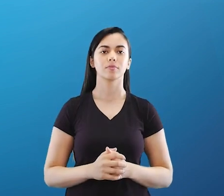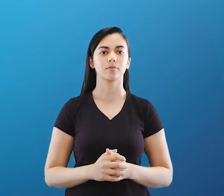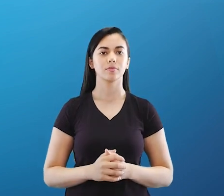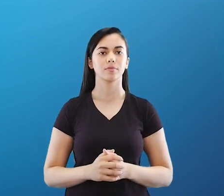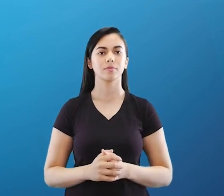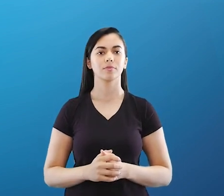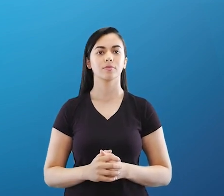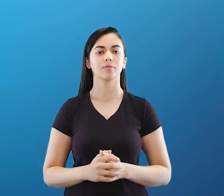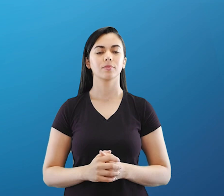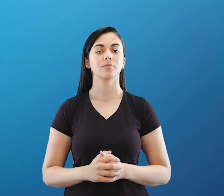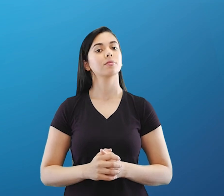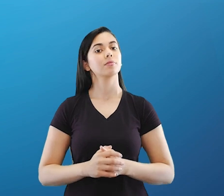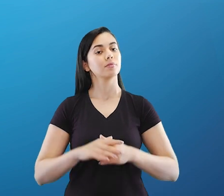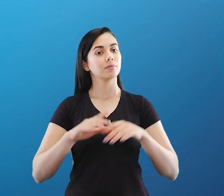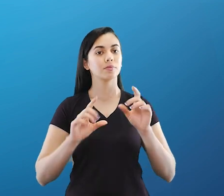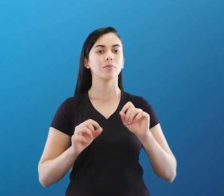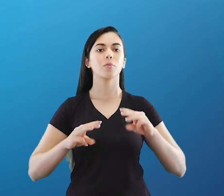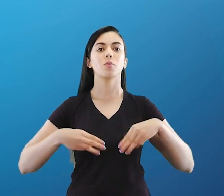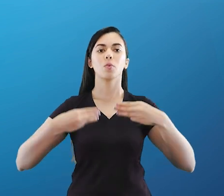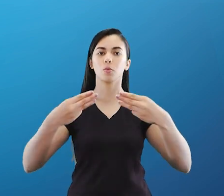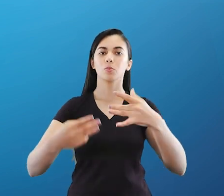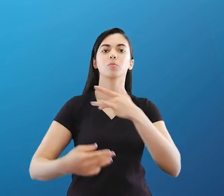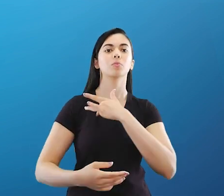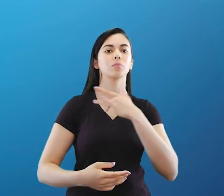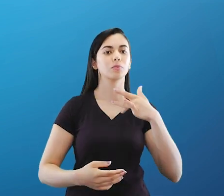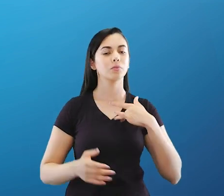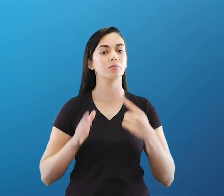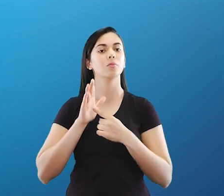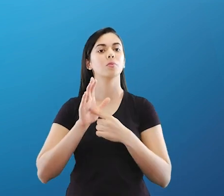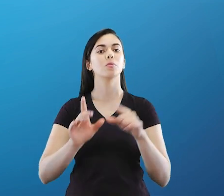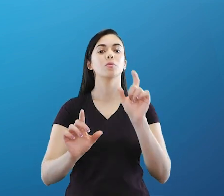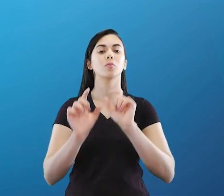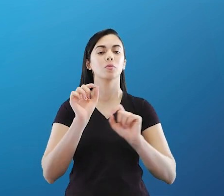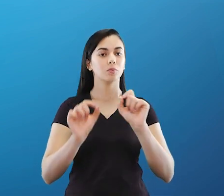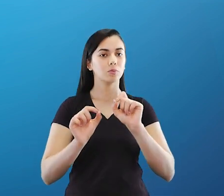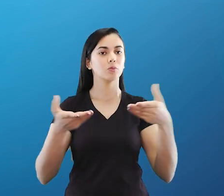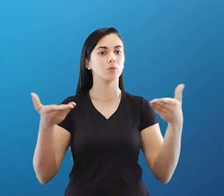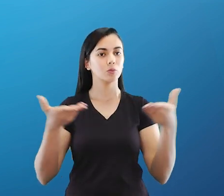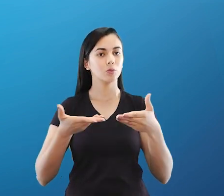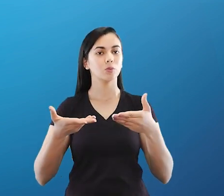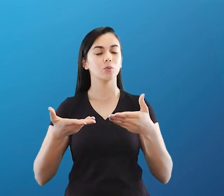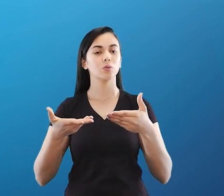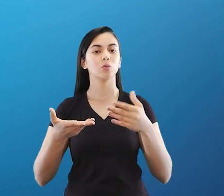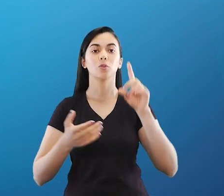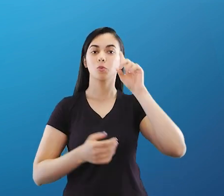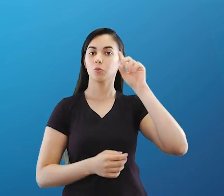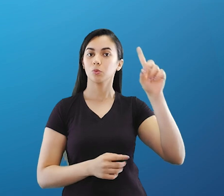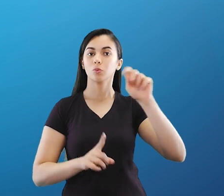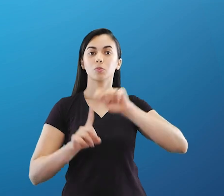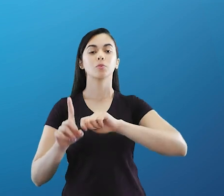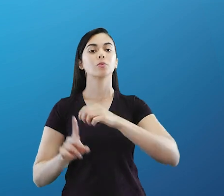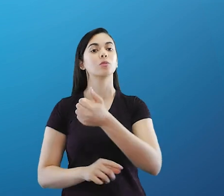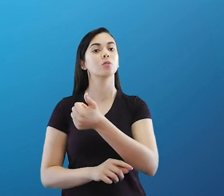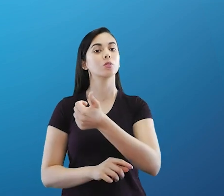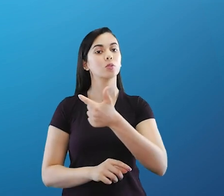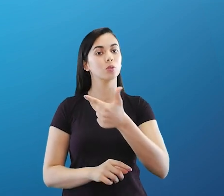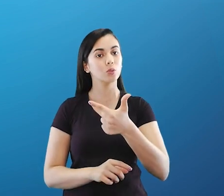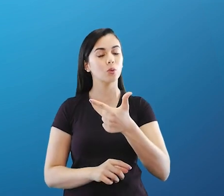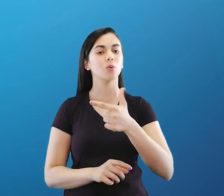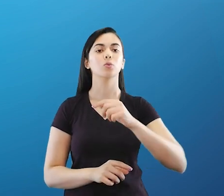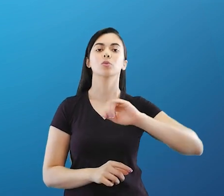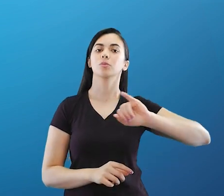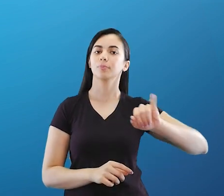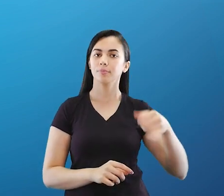Série histórica do Ministério da Saúde atualizada no dia 12 de janeiro, tá bom?